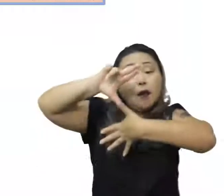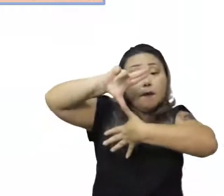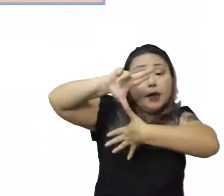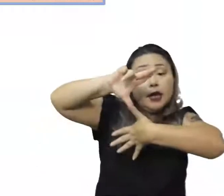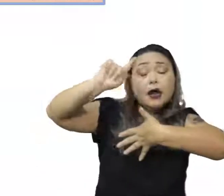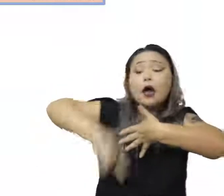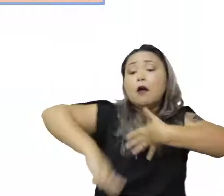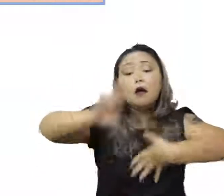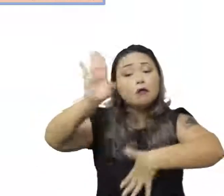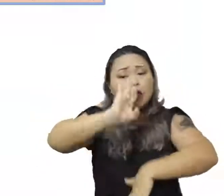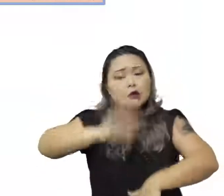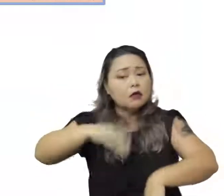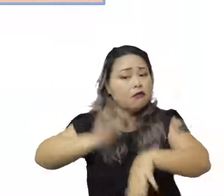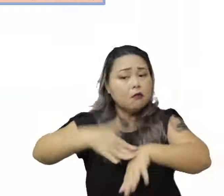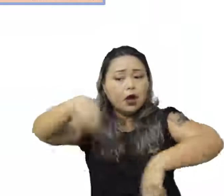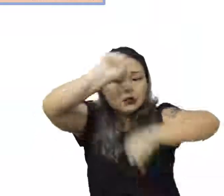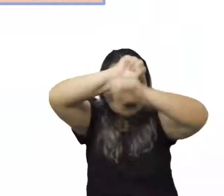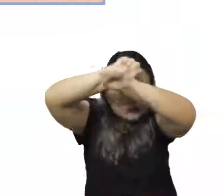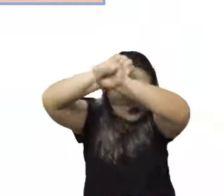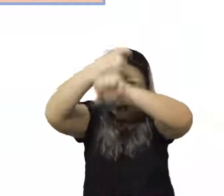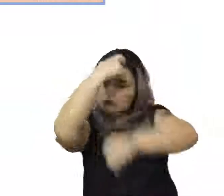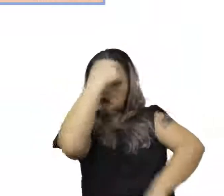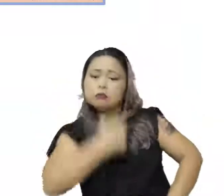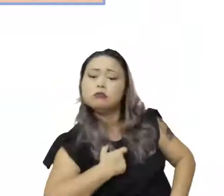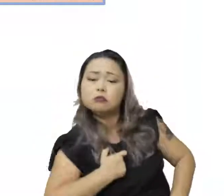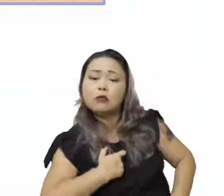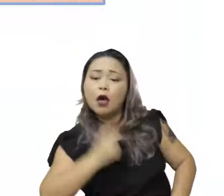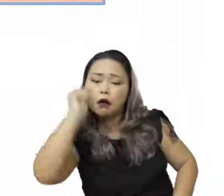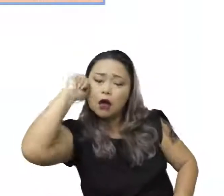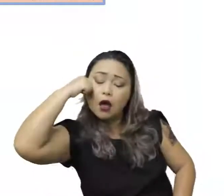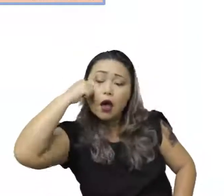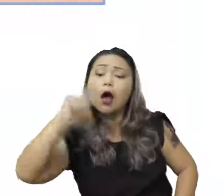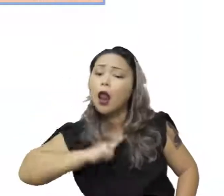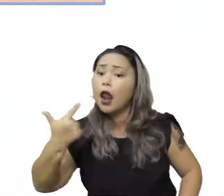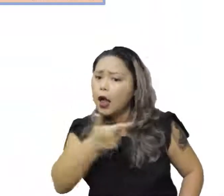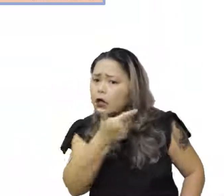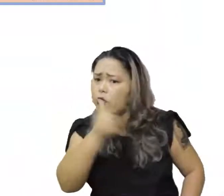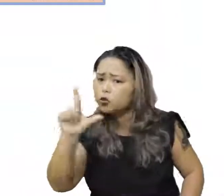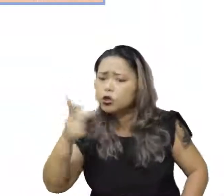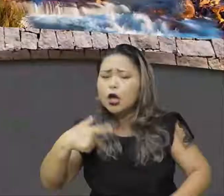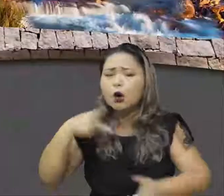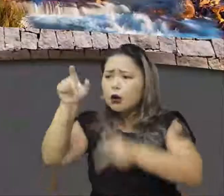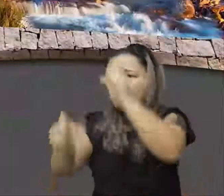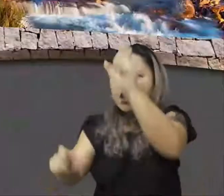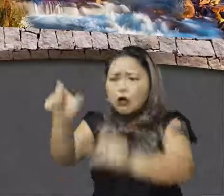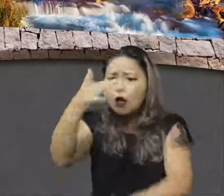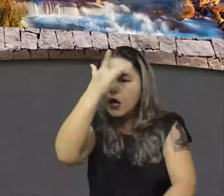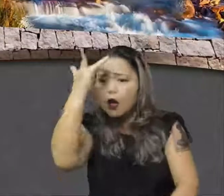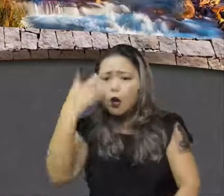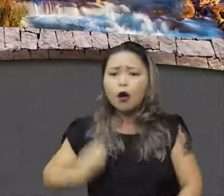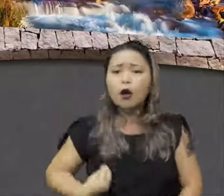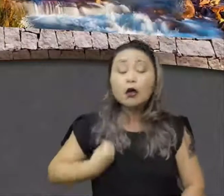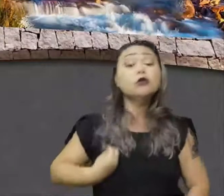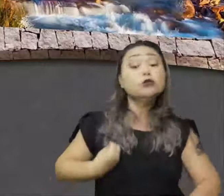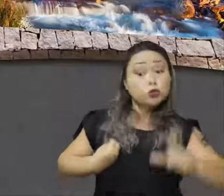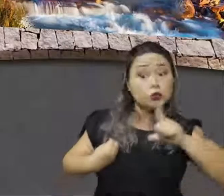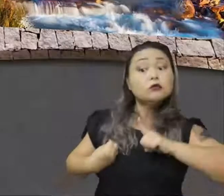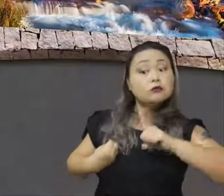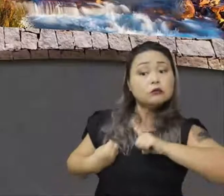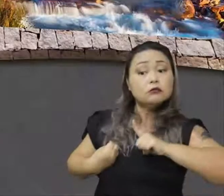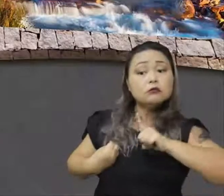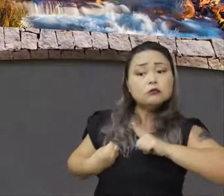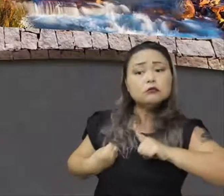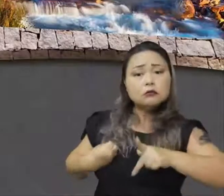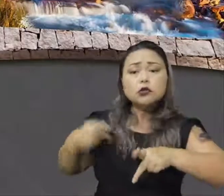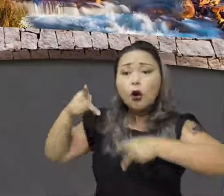Brasil não teve mais escravos. Mas, professor, lá tinha outros habitantes? Tinha. Tinha sim,